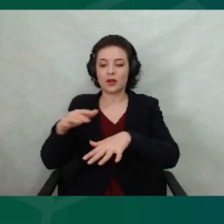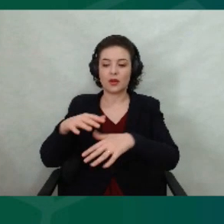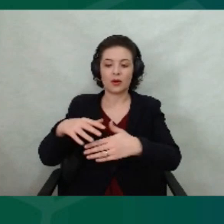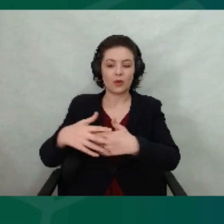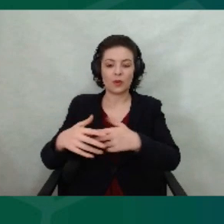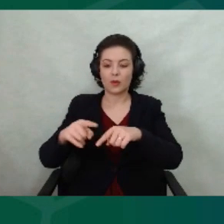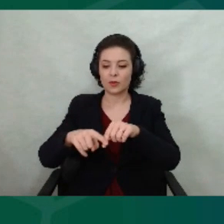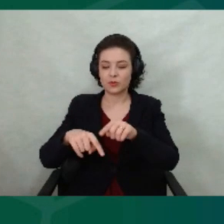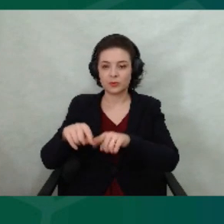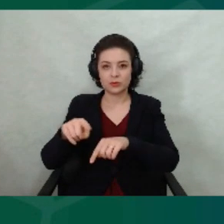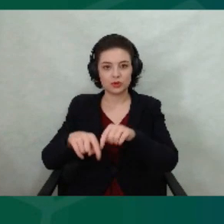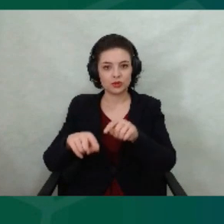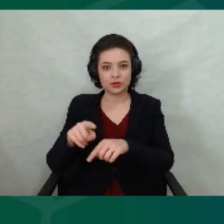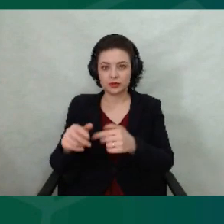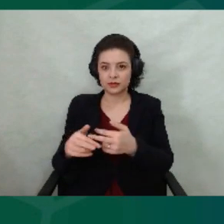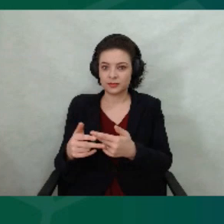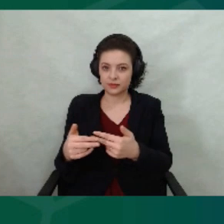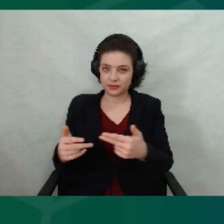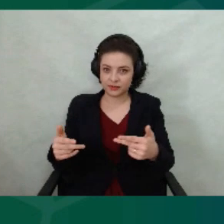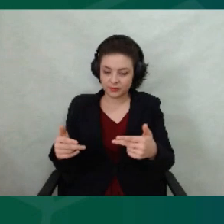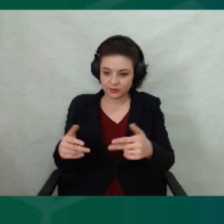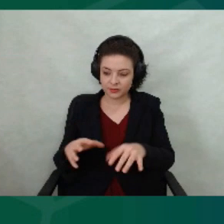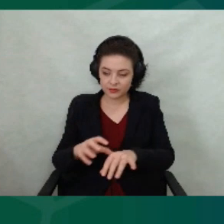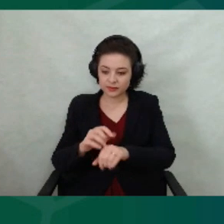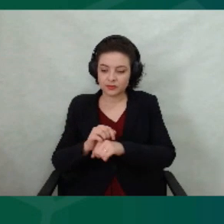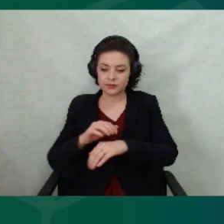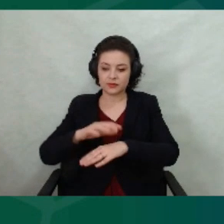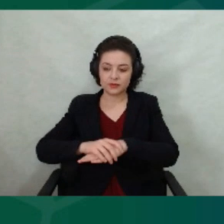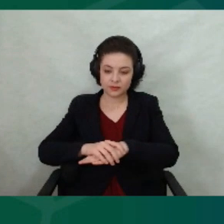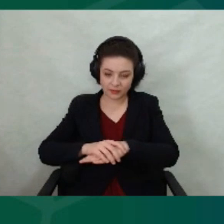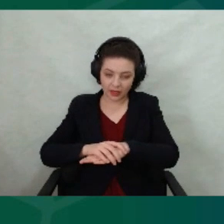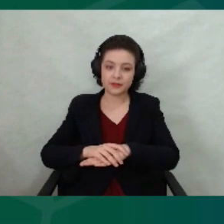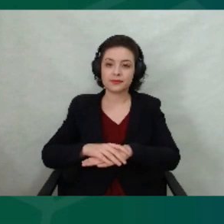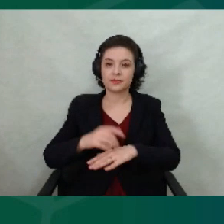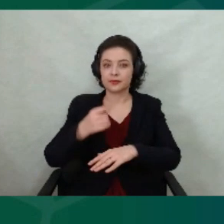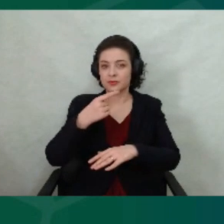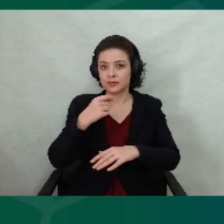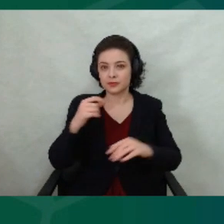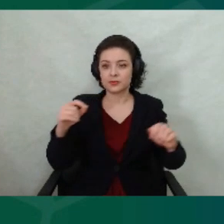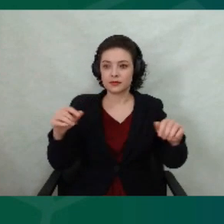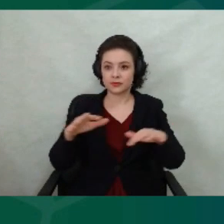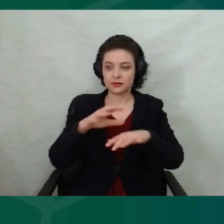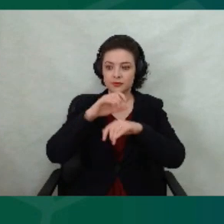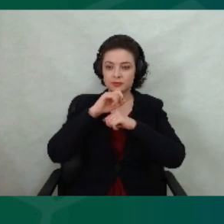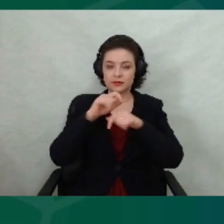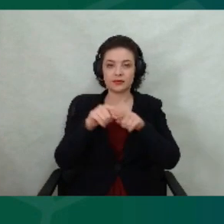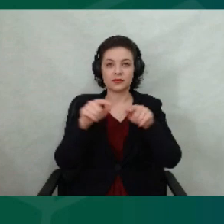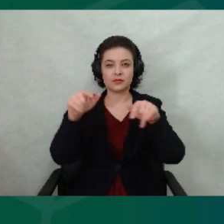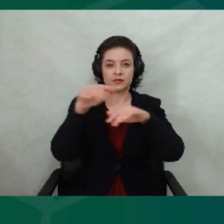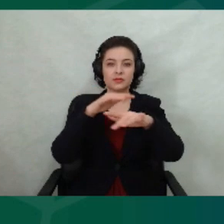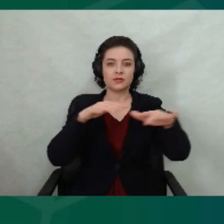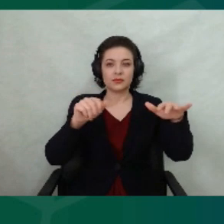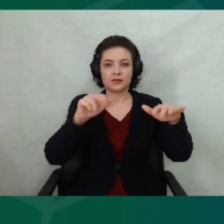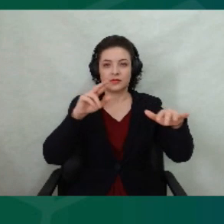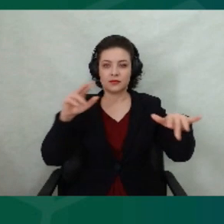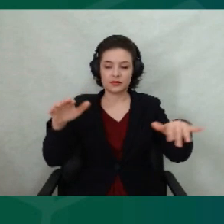materiais, equipamentos. A transmissão pode ser por gotícula também, e a transmissão aérea. Precisa ter uma porta de entrada,